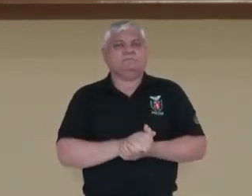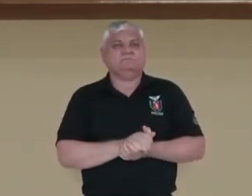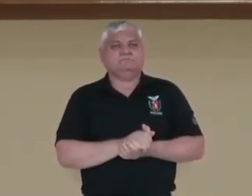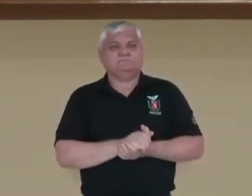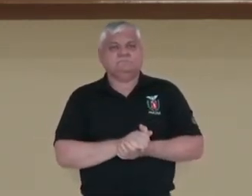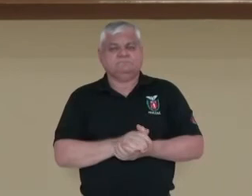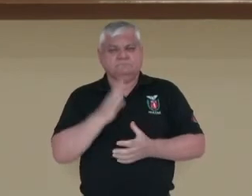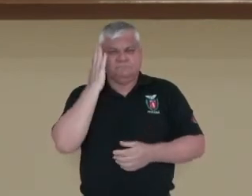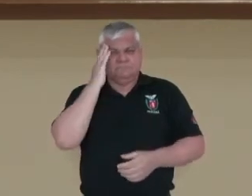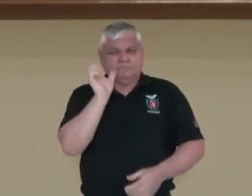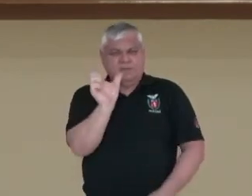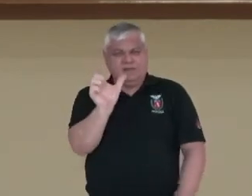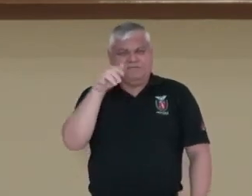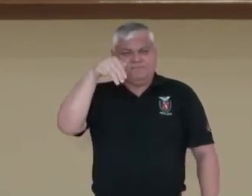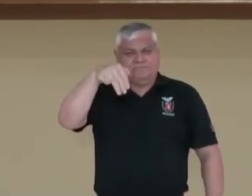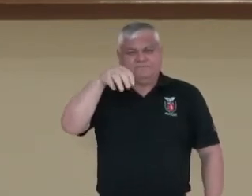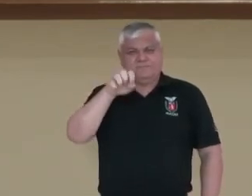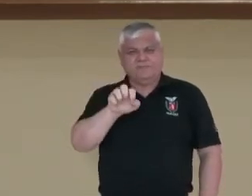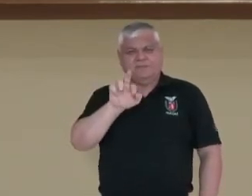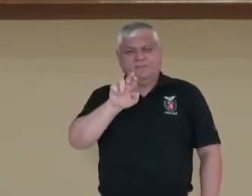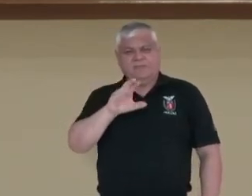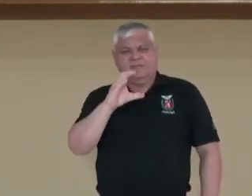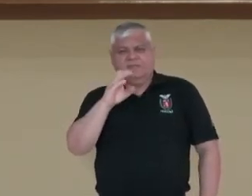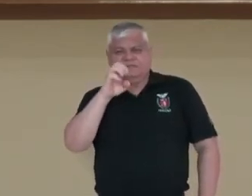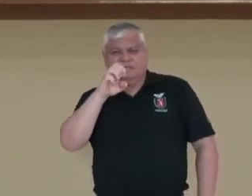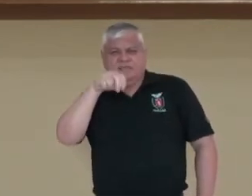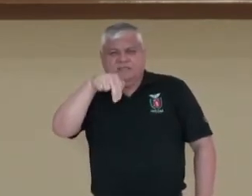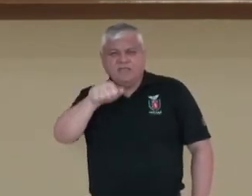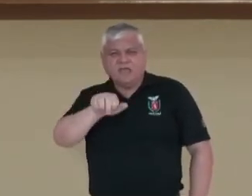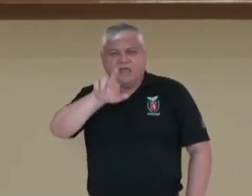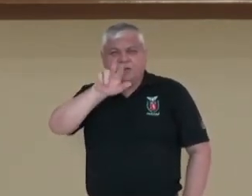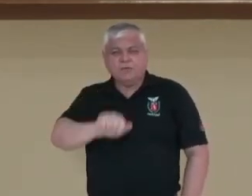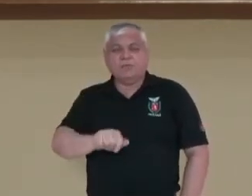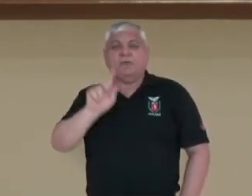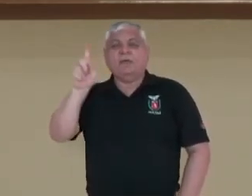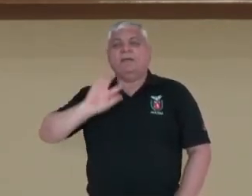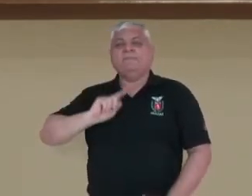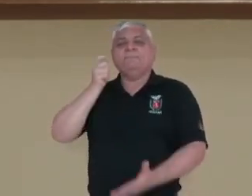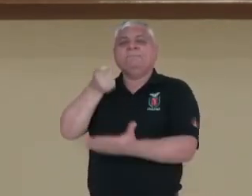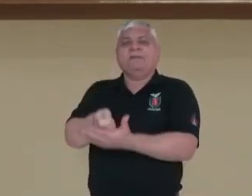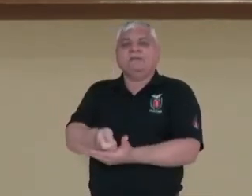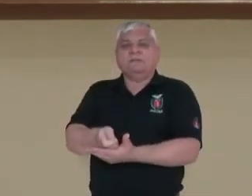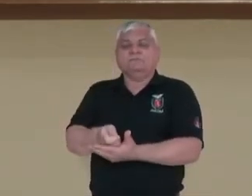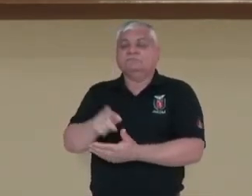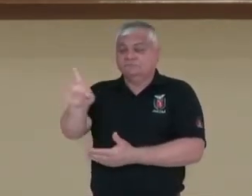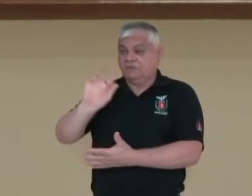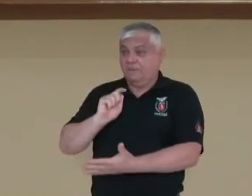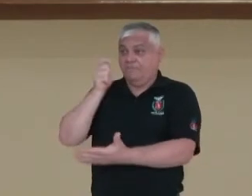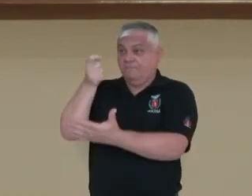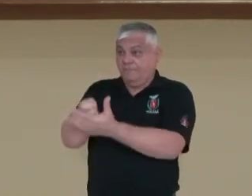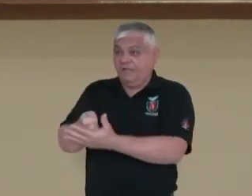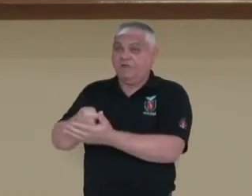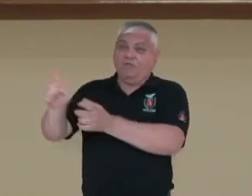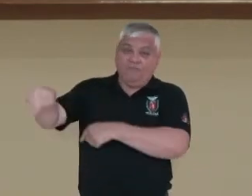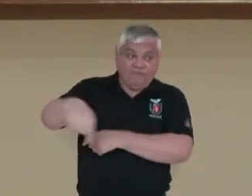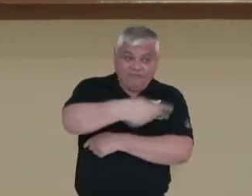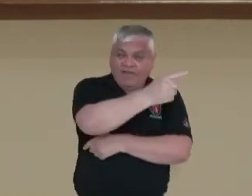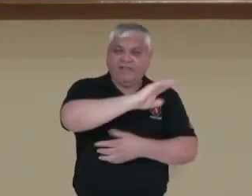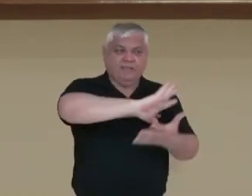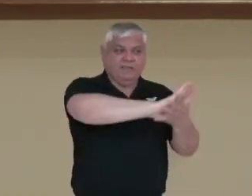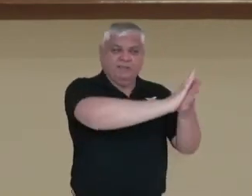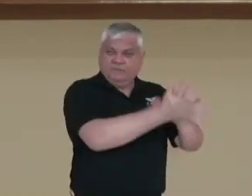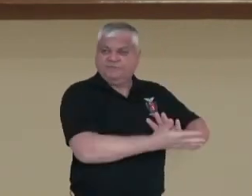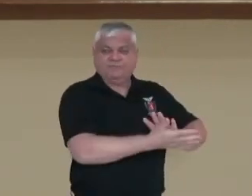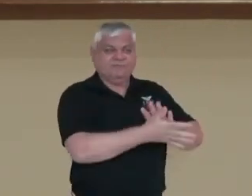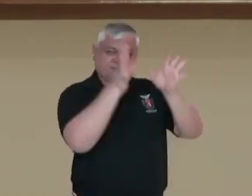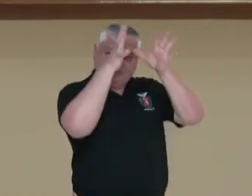que é mercenário? Mercenário, então, eram as pessoas que eram pagas para ir lá e lutar contra o quilombo de Palmares. Não eram